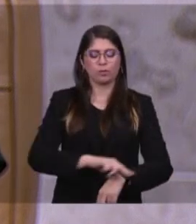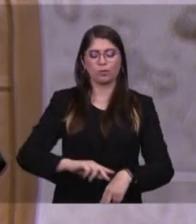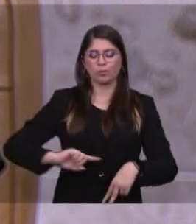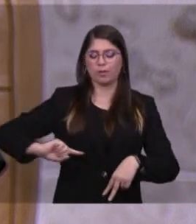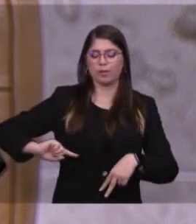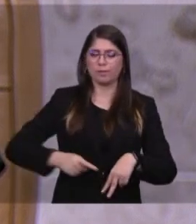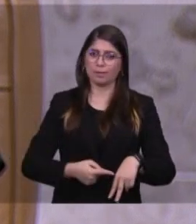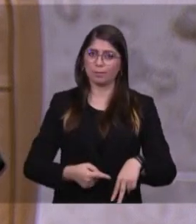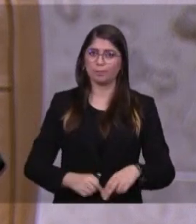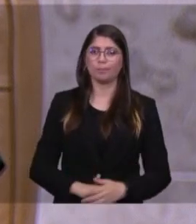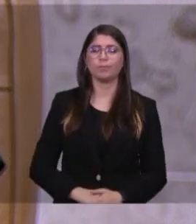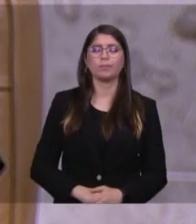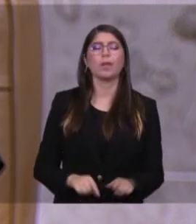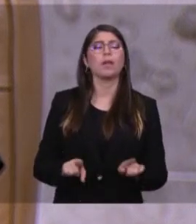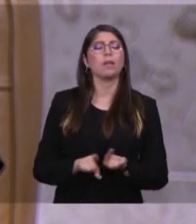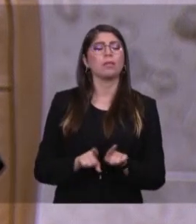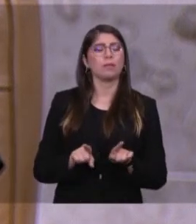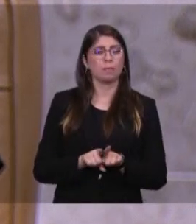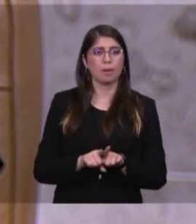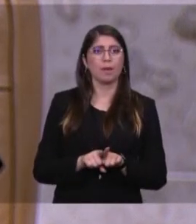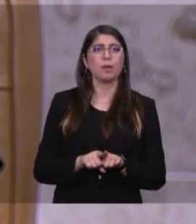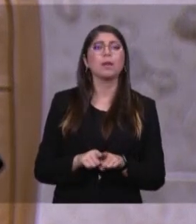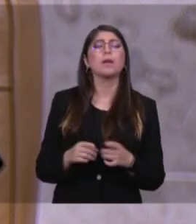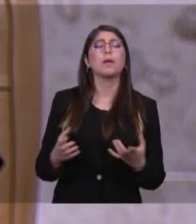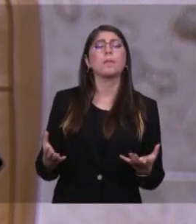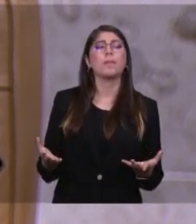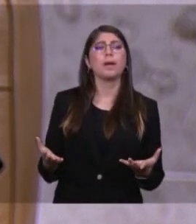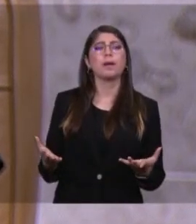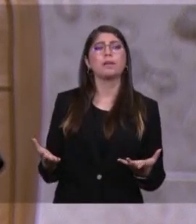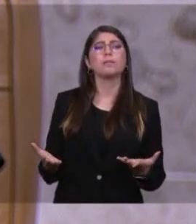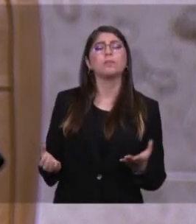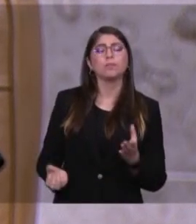técnica, para que elas